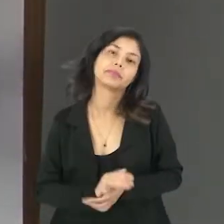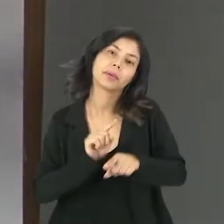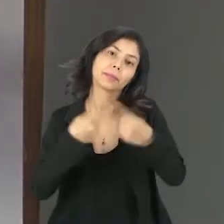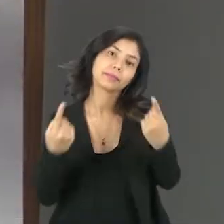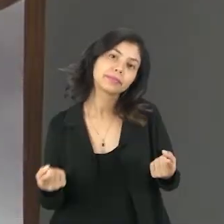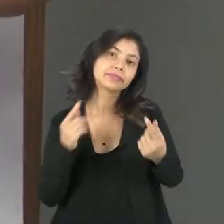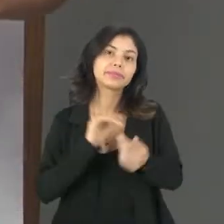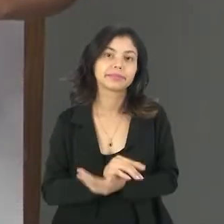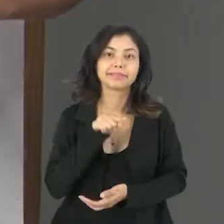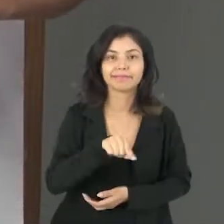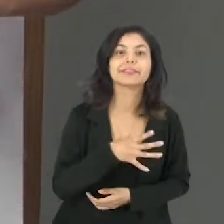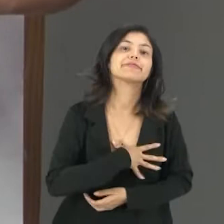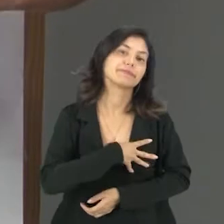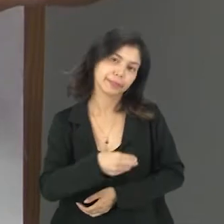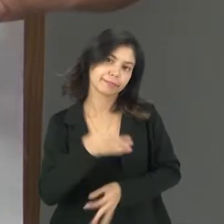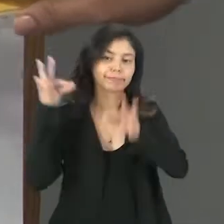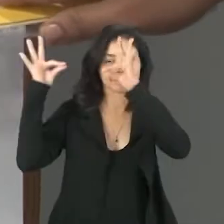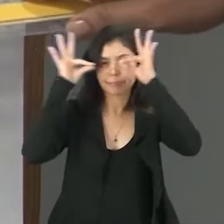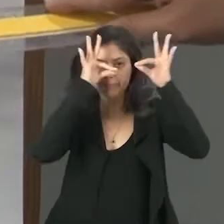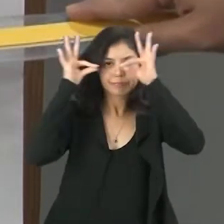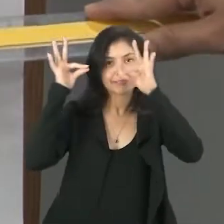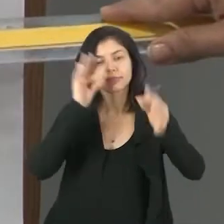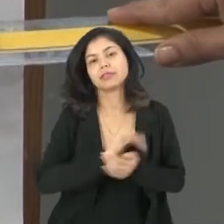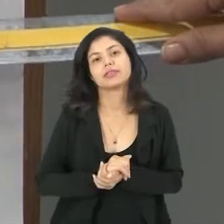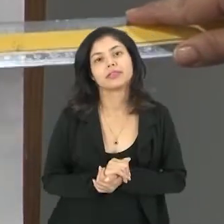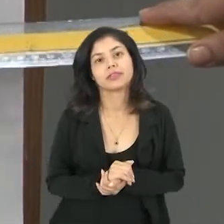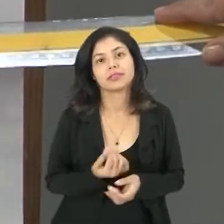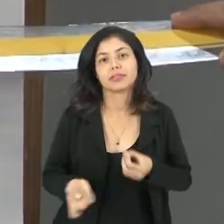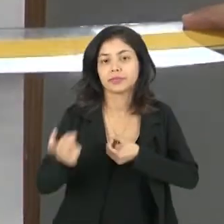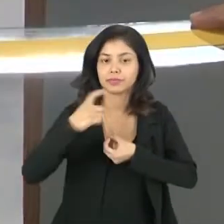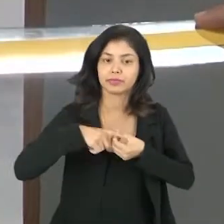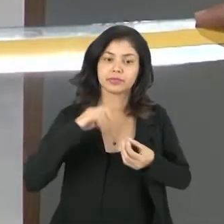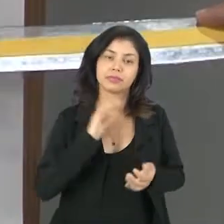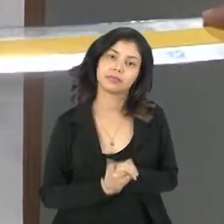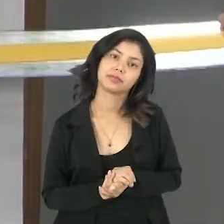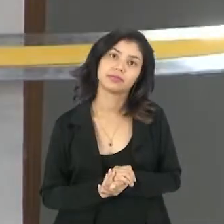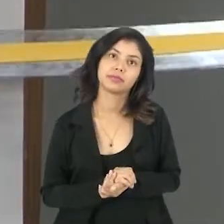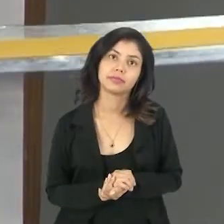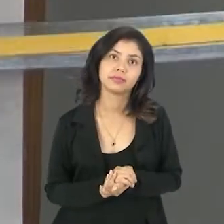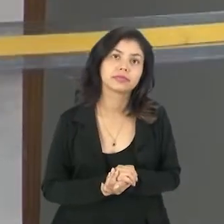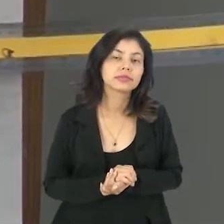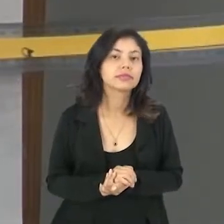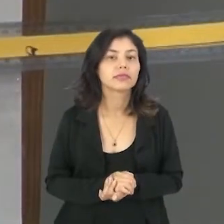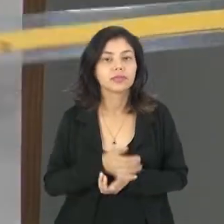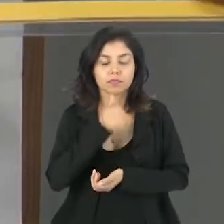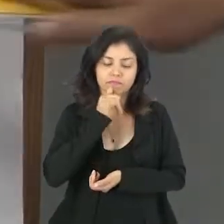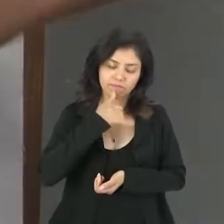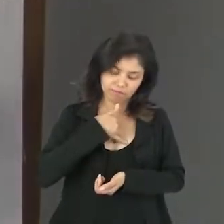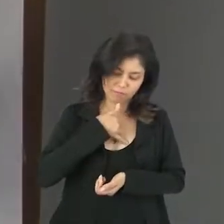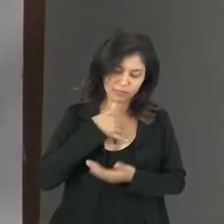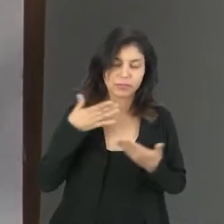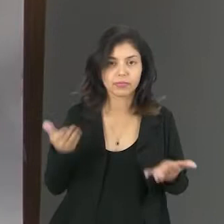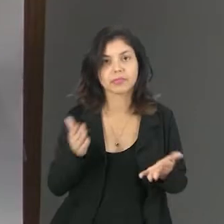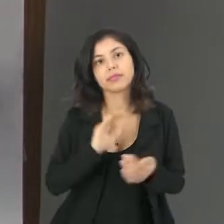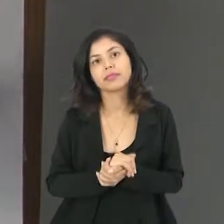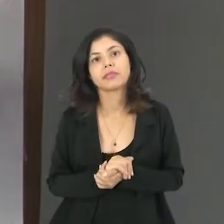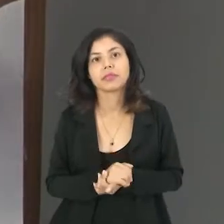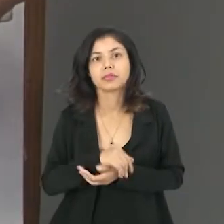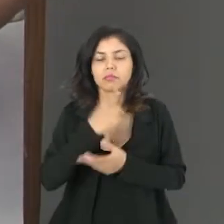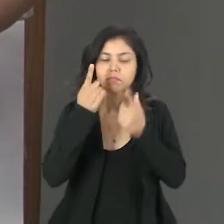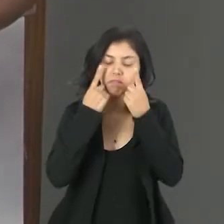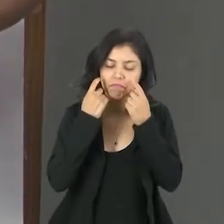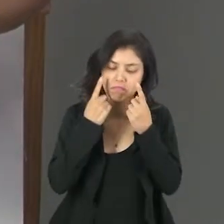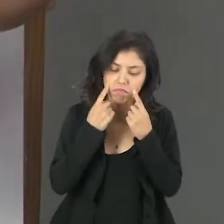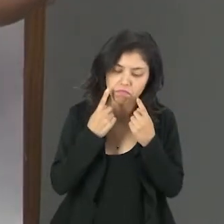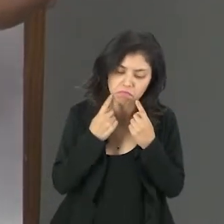mas eram os filhos da coruja ao regressar à toca à triste mãe chorou amargamente